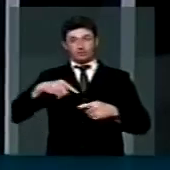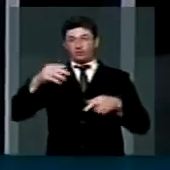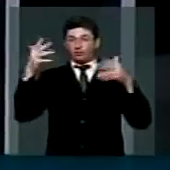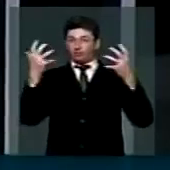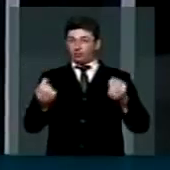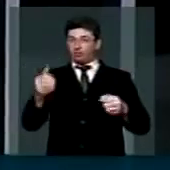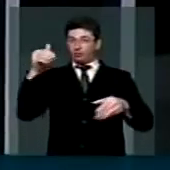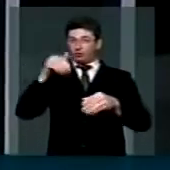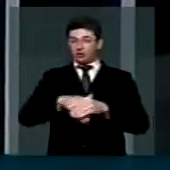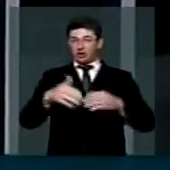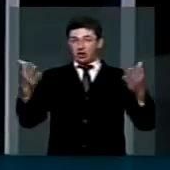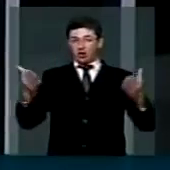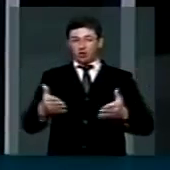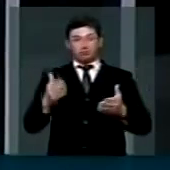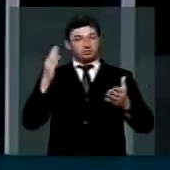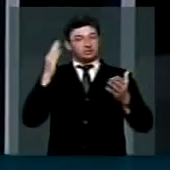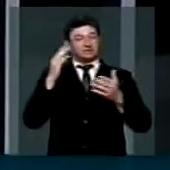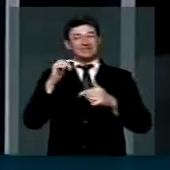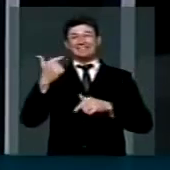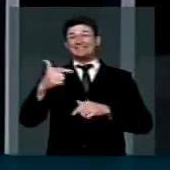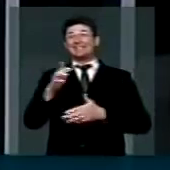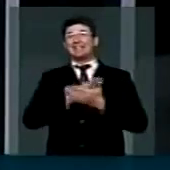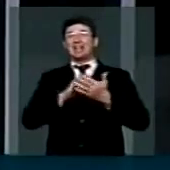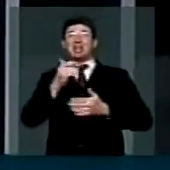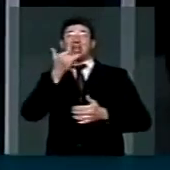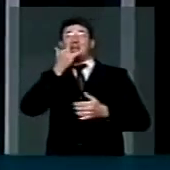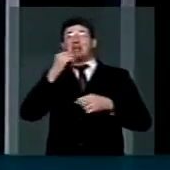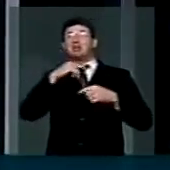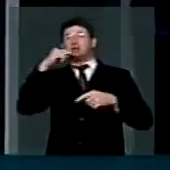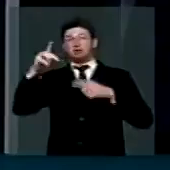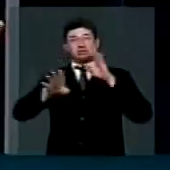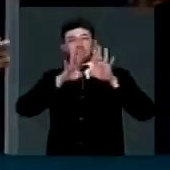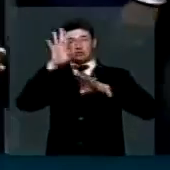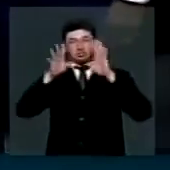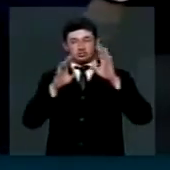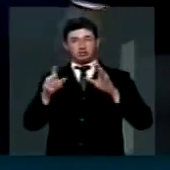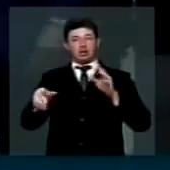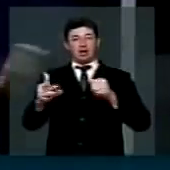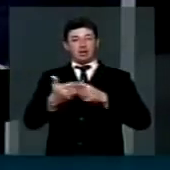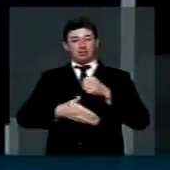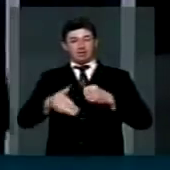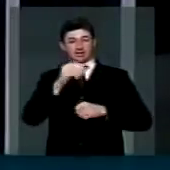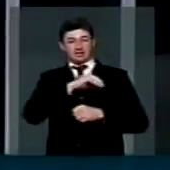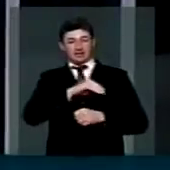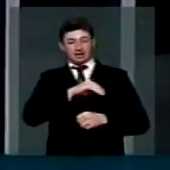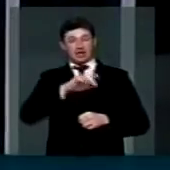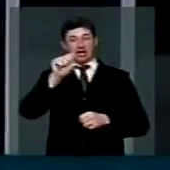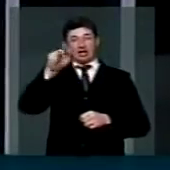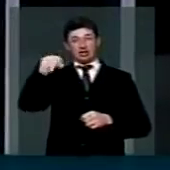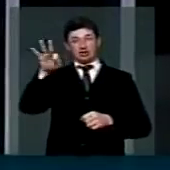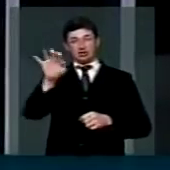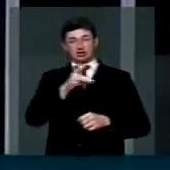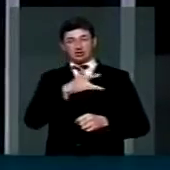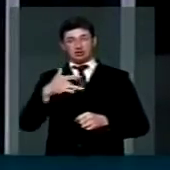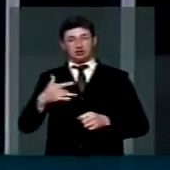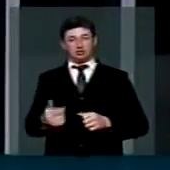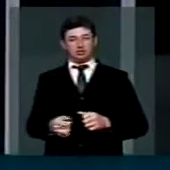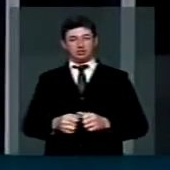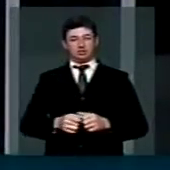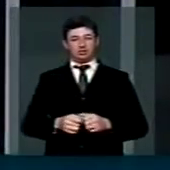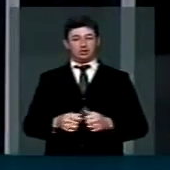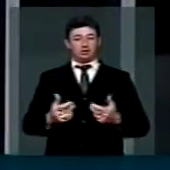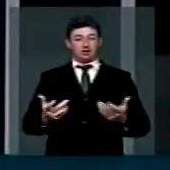vote hoje, sem nenhuma desculpa, o piso salarial dos agentes comunitários de saúde. E